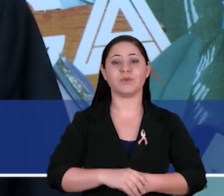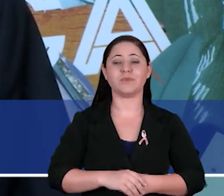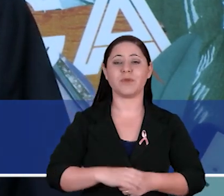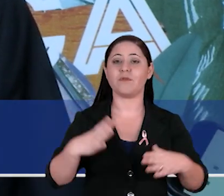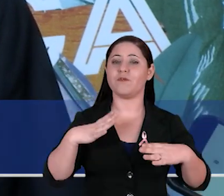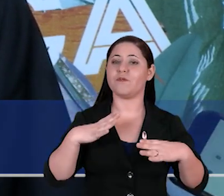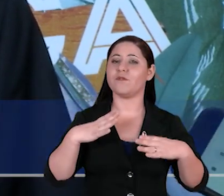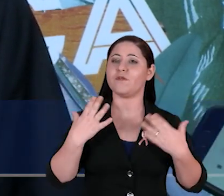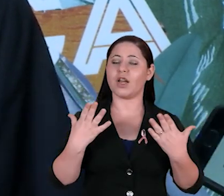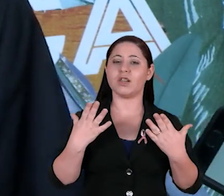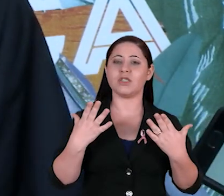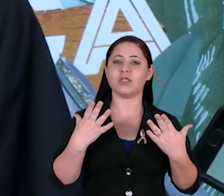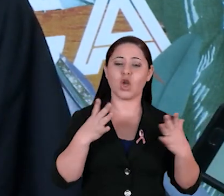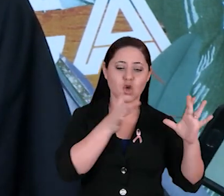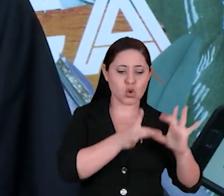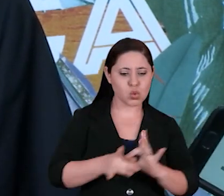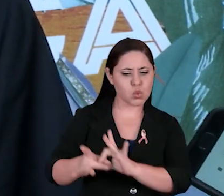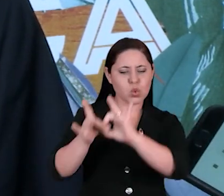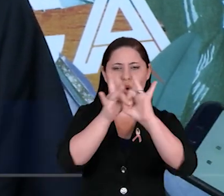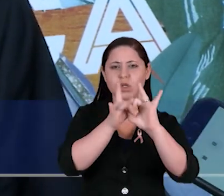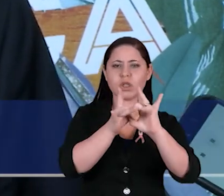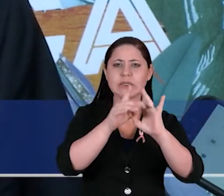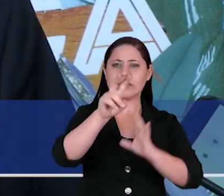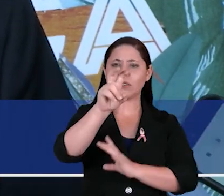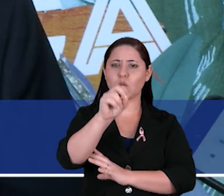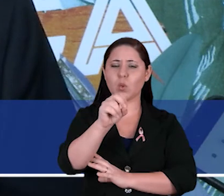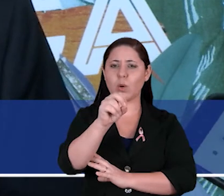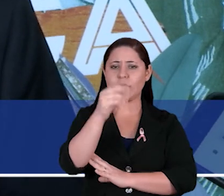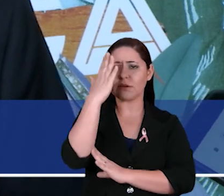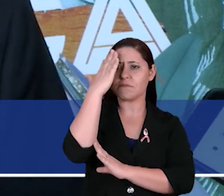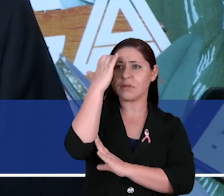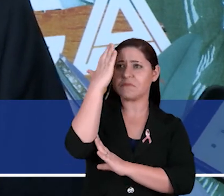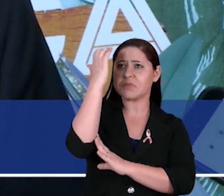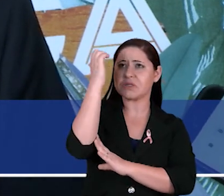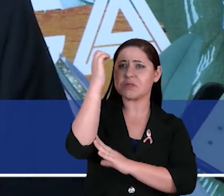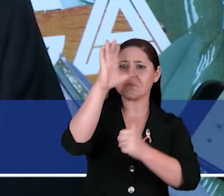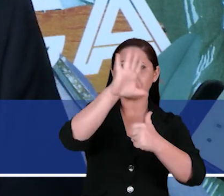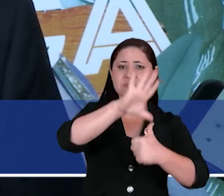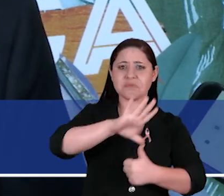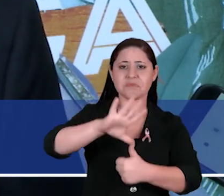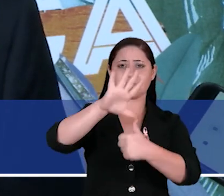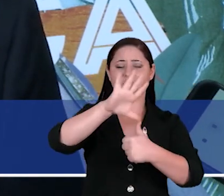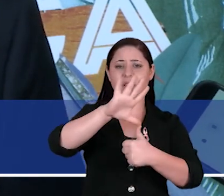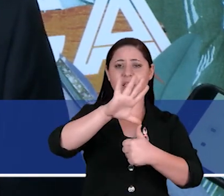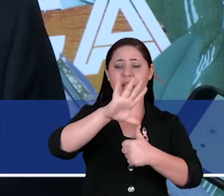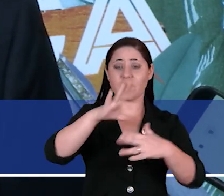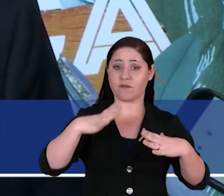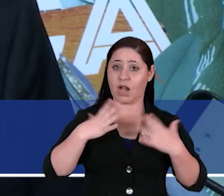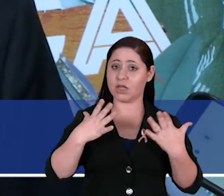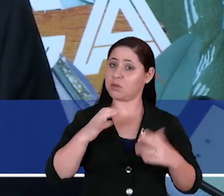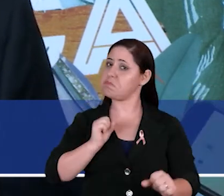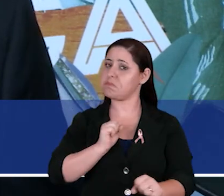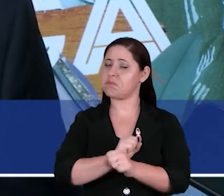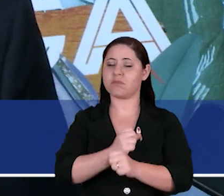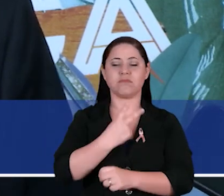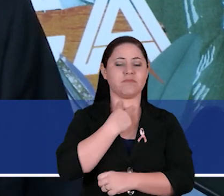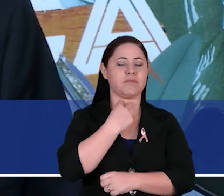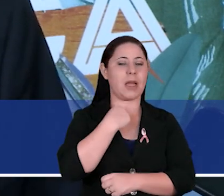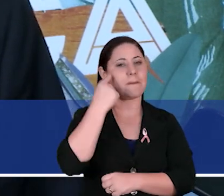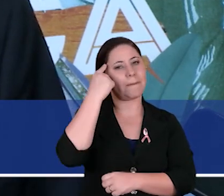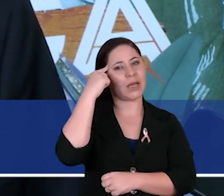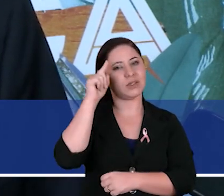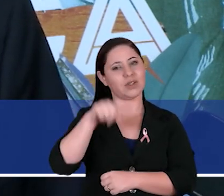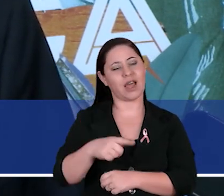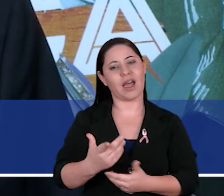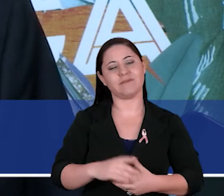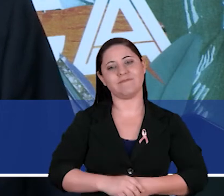do Sul, com um festival que reúne 50 artistas da América do Sul. Festival que não pode parar, eu acho